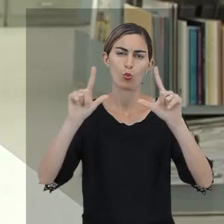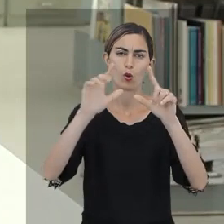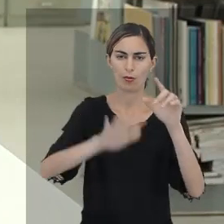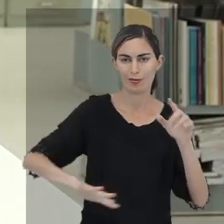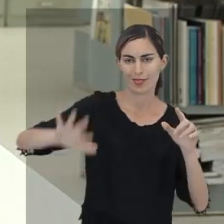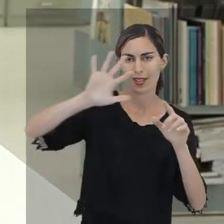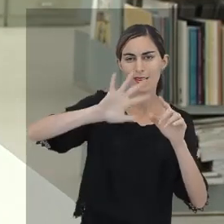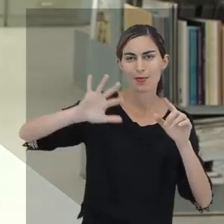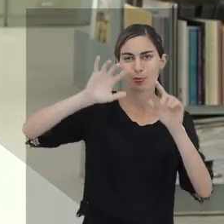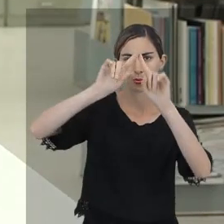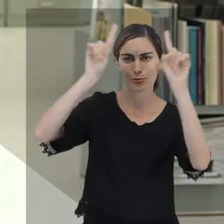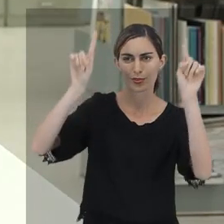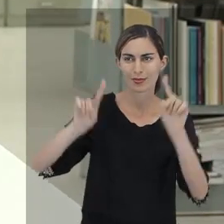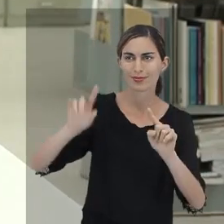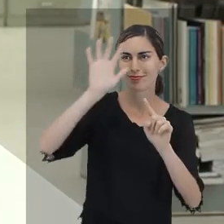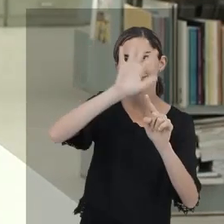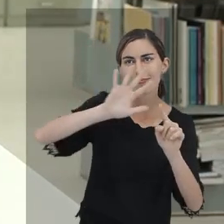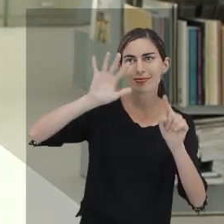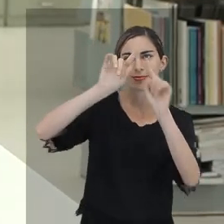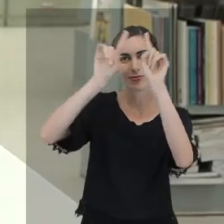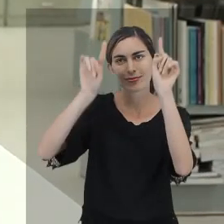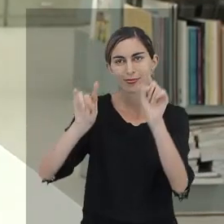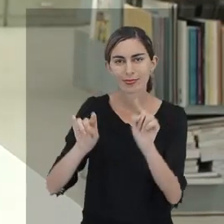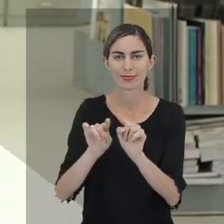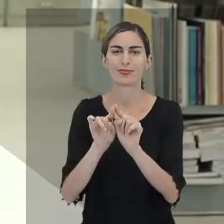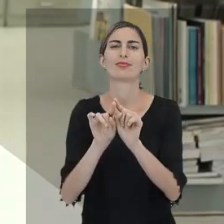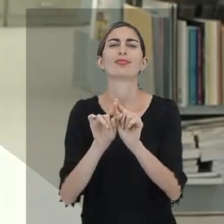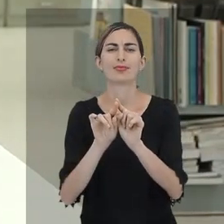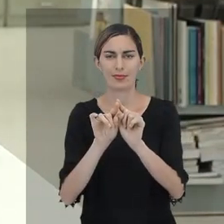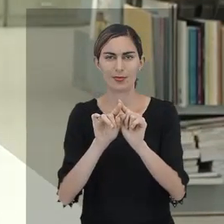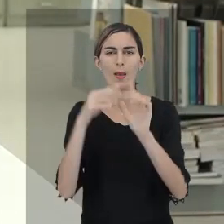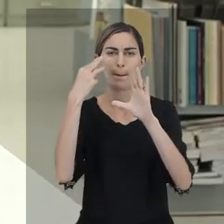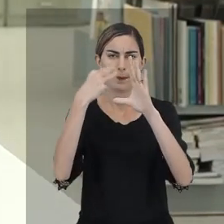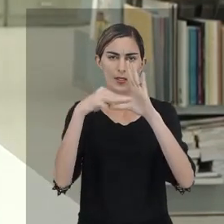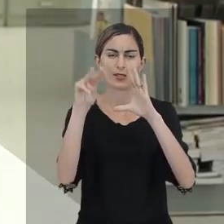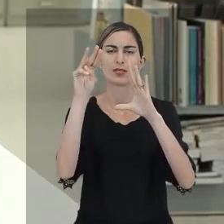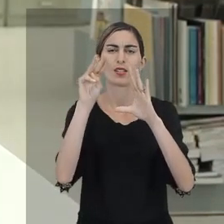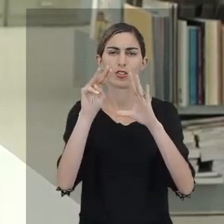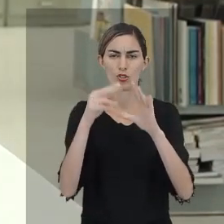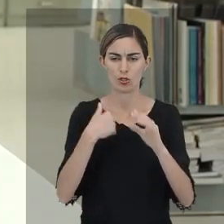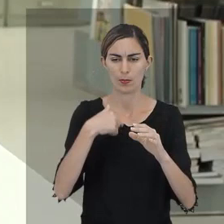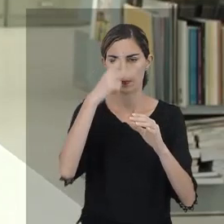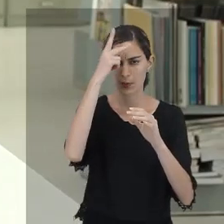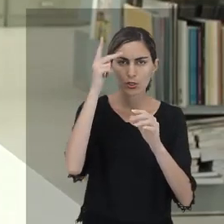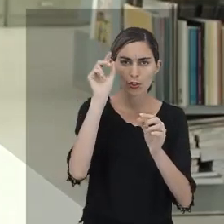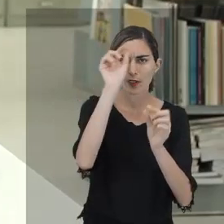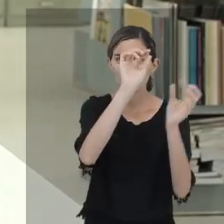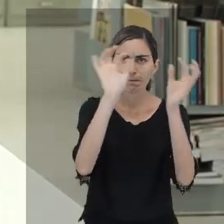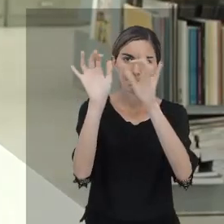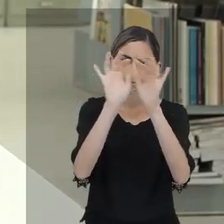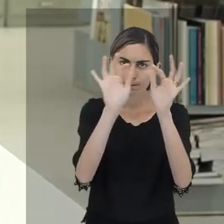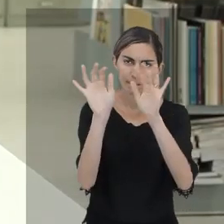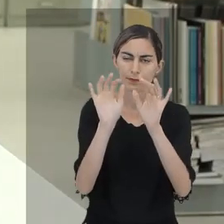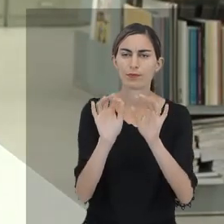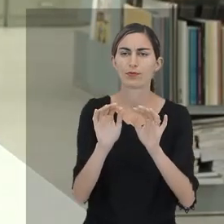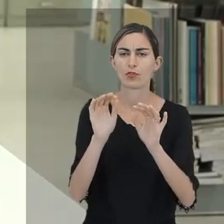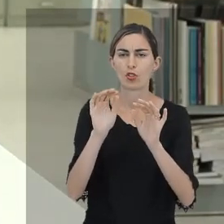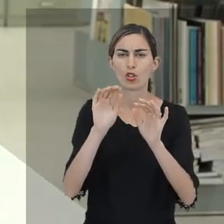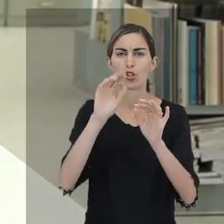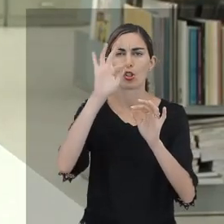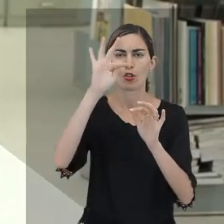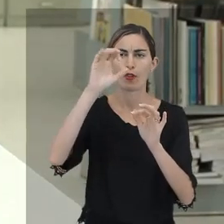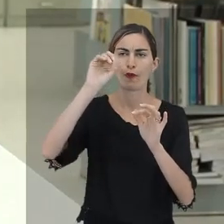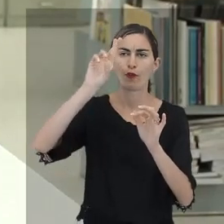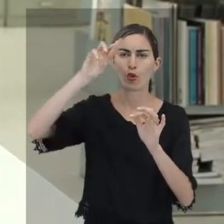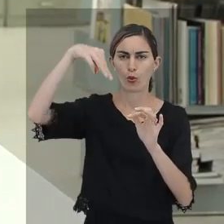vai digitar certo vai ser uma mensagem na tela eo litex é um campo que o usuário vai preencher e já está no formulário 7 no caso